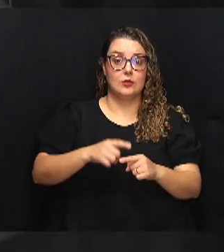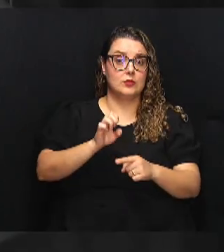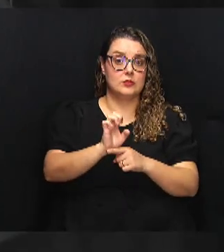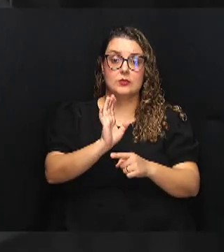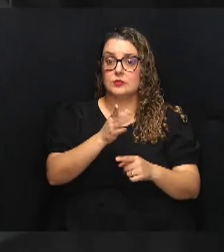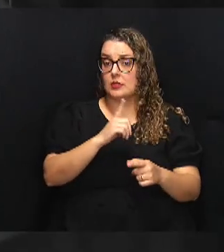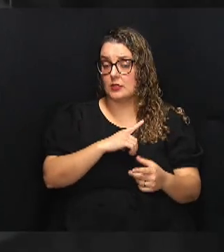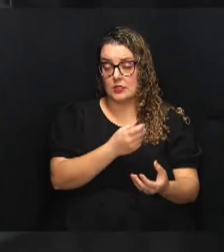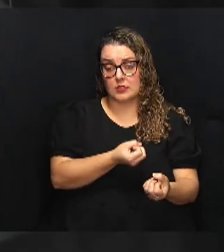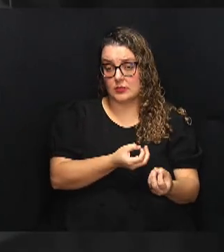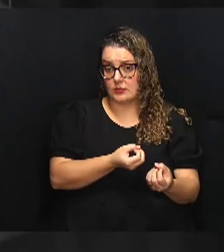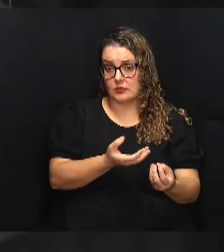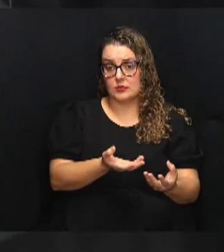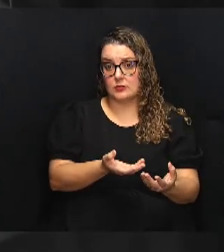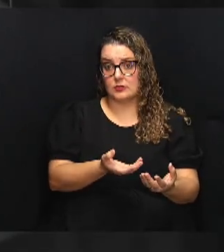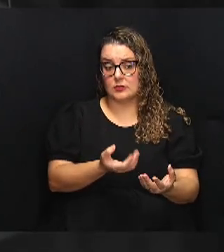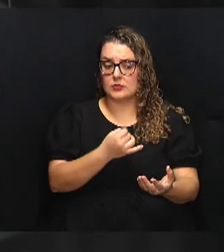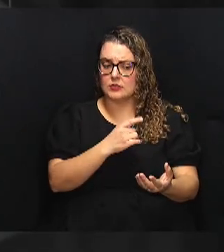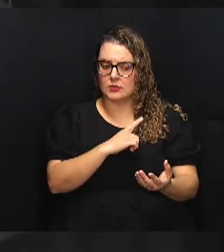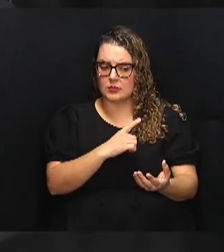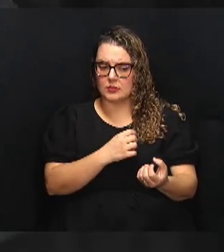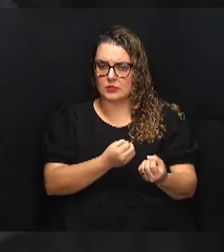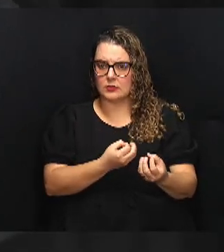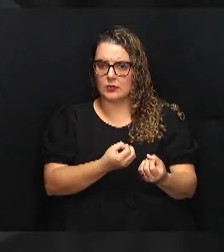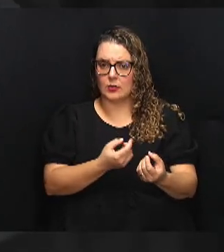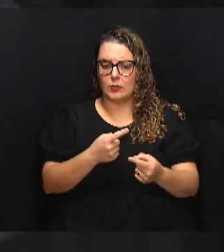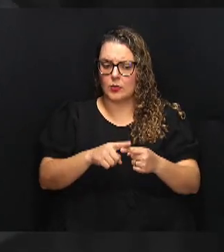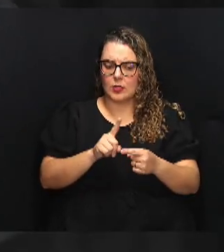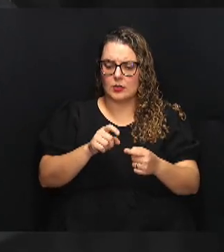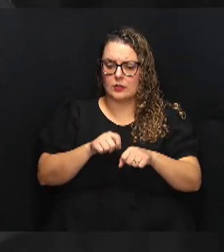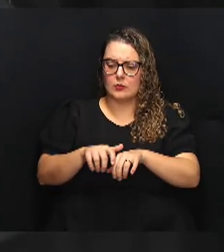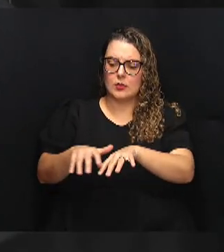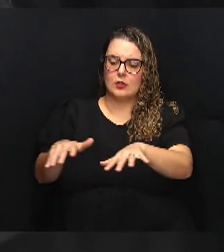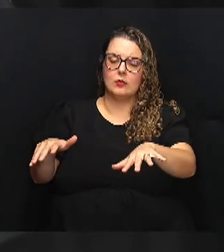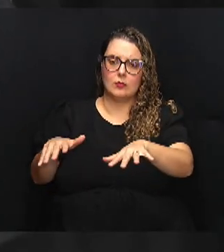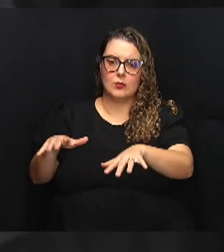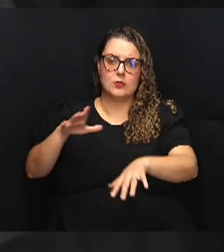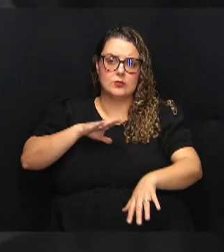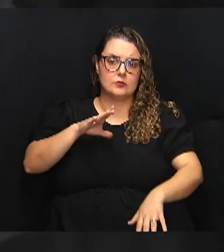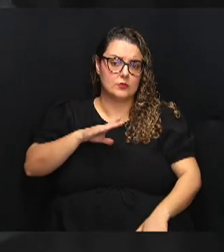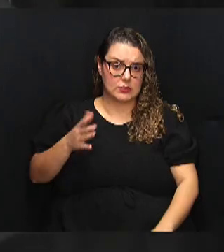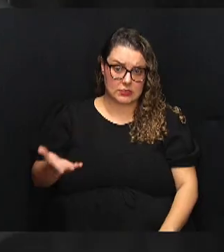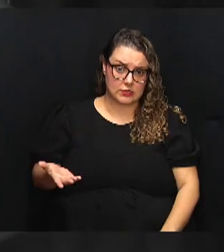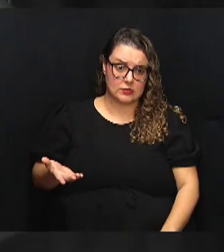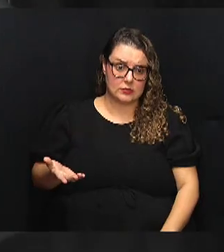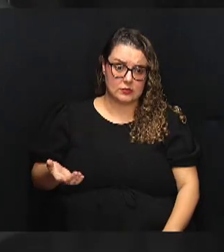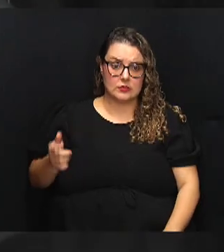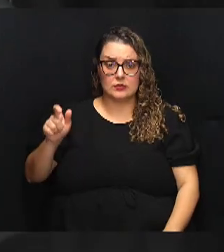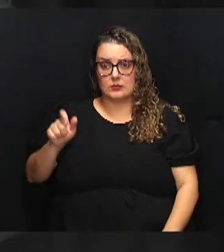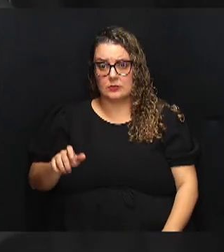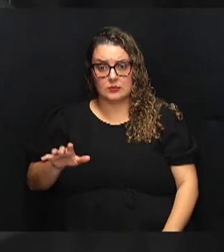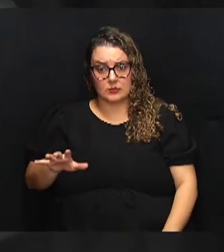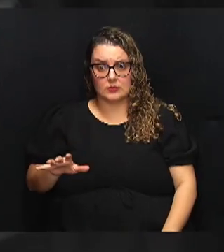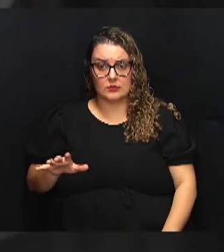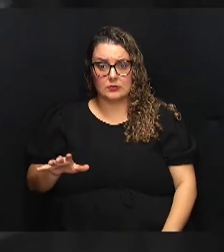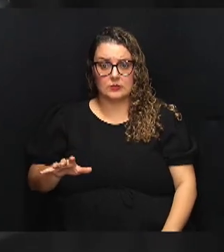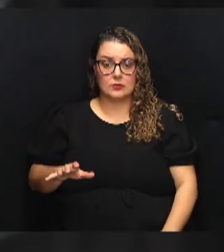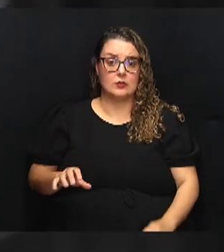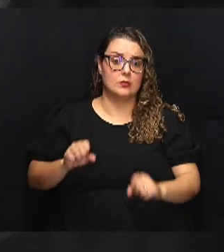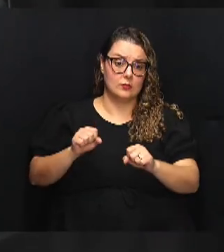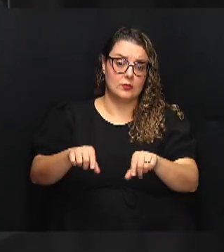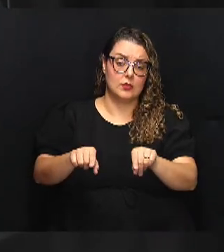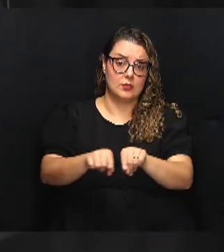informação. Então, ora, se ele já detém, por que não transmitir para o município, né? Se a pessoa é daquela cidade, o município poder também